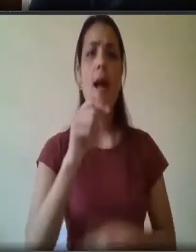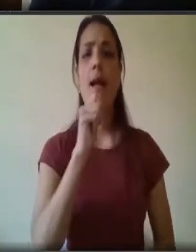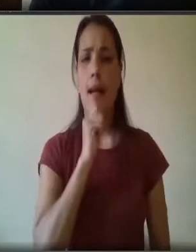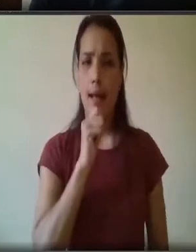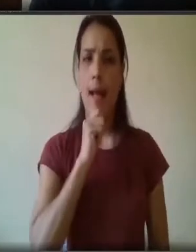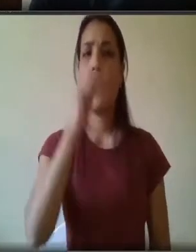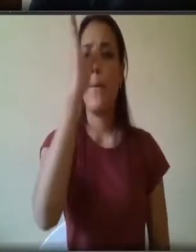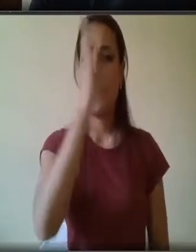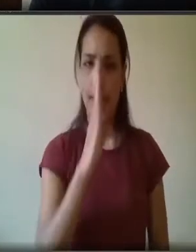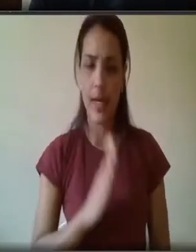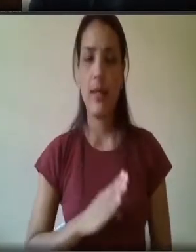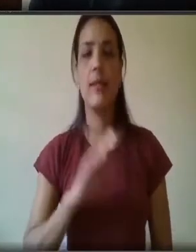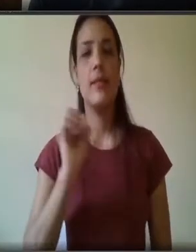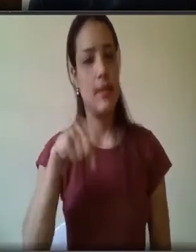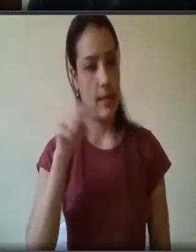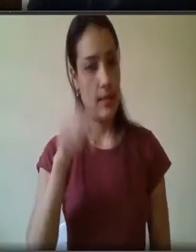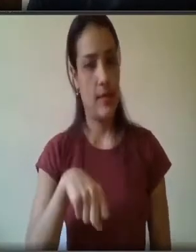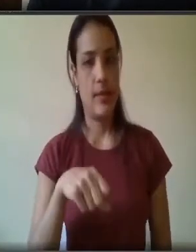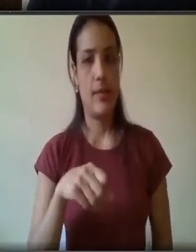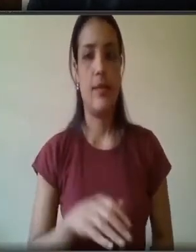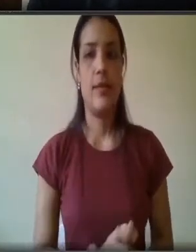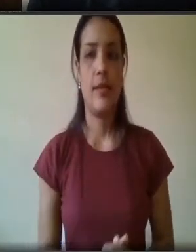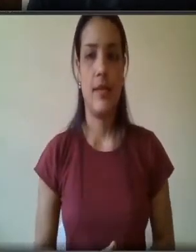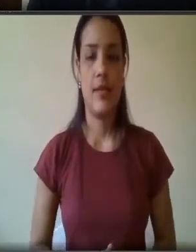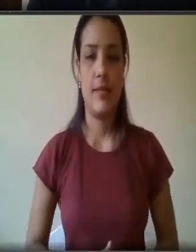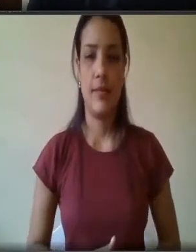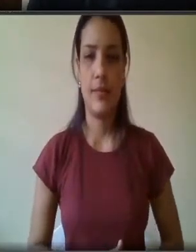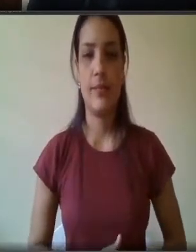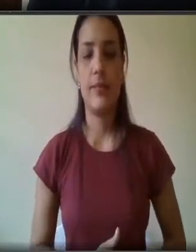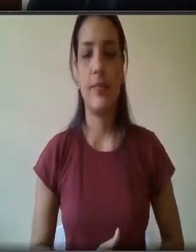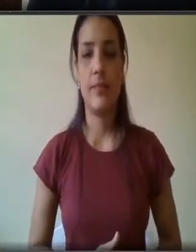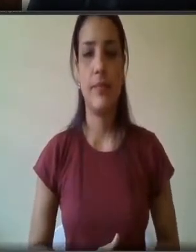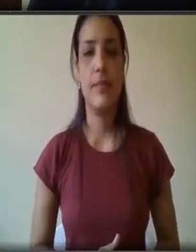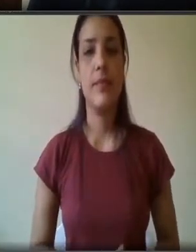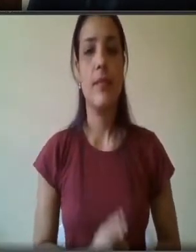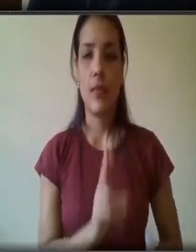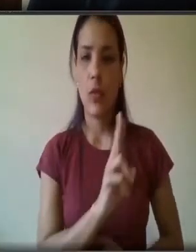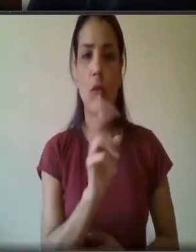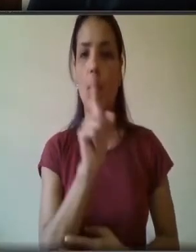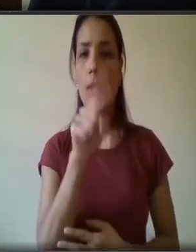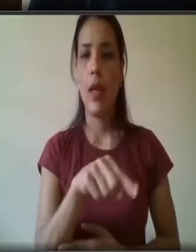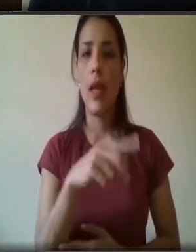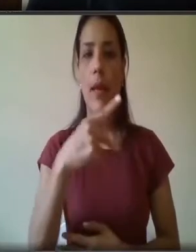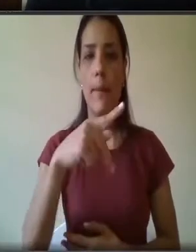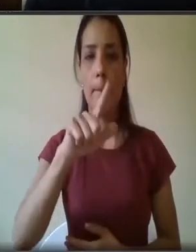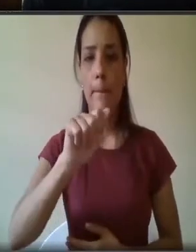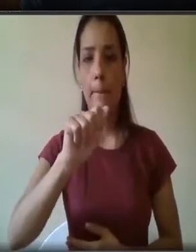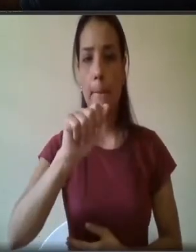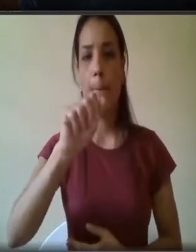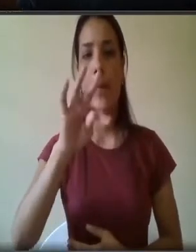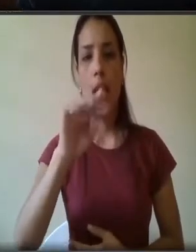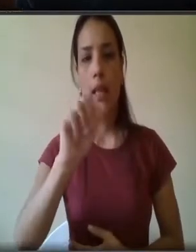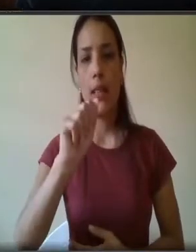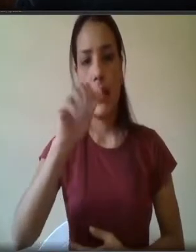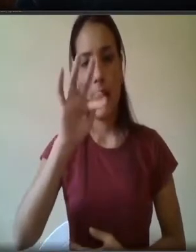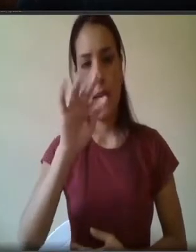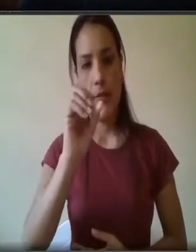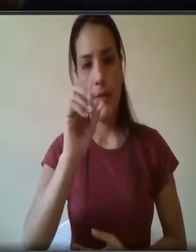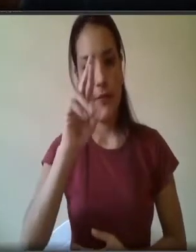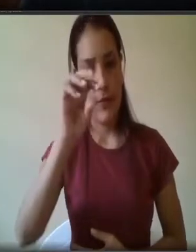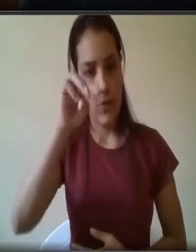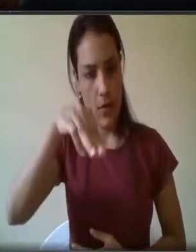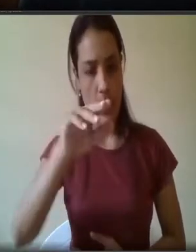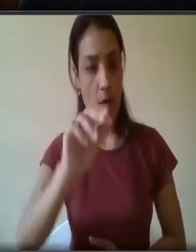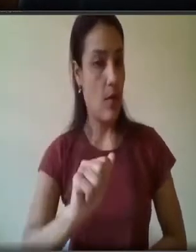frente é o que a gente chama de plataforma continental. Isso ainda é terras brasileiras.